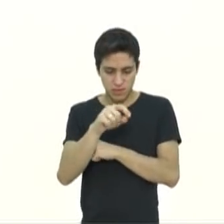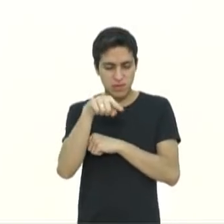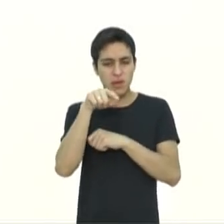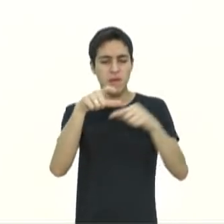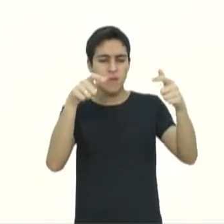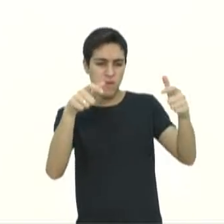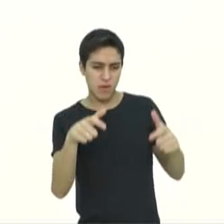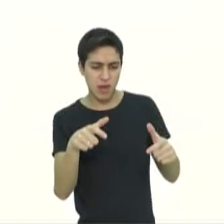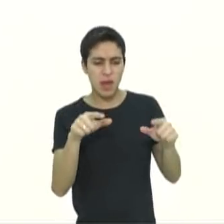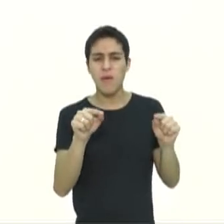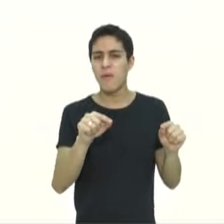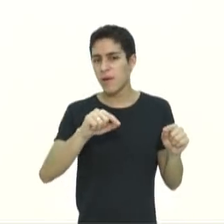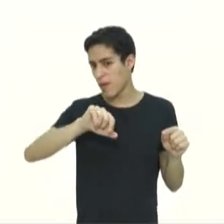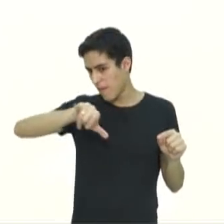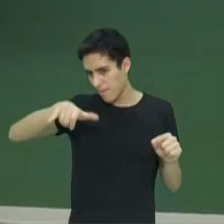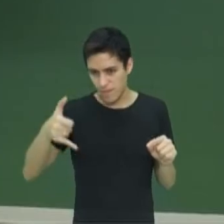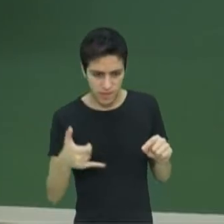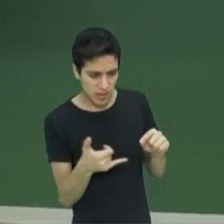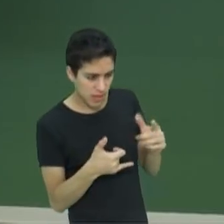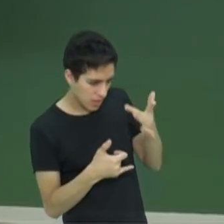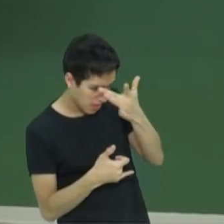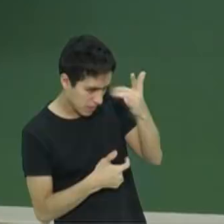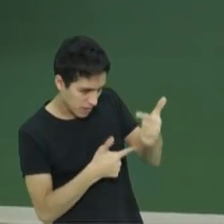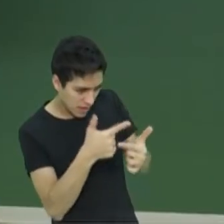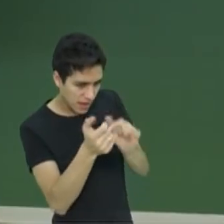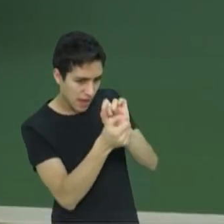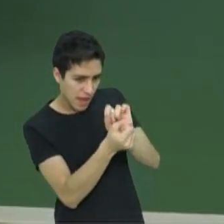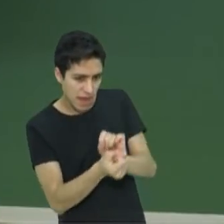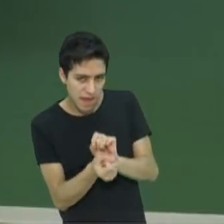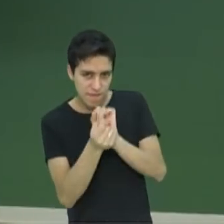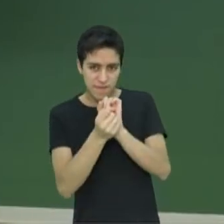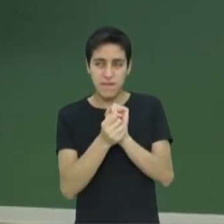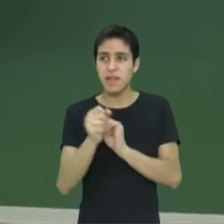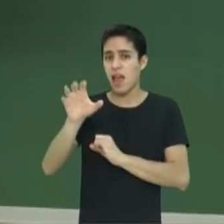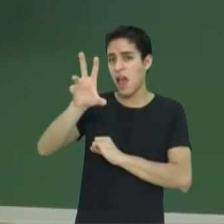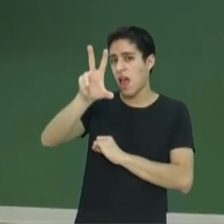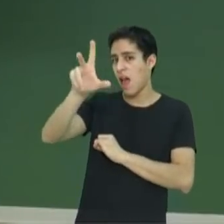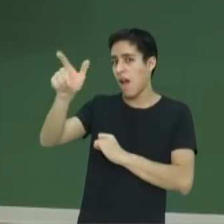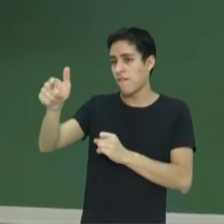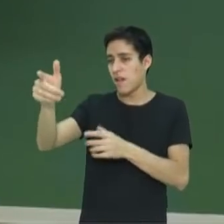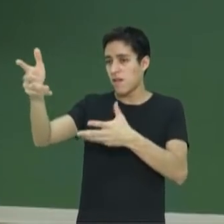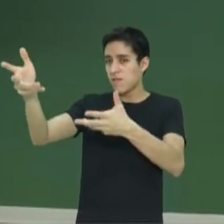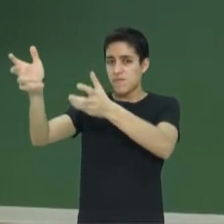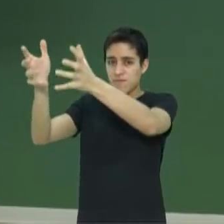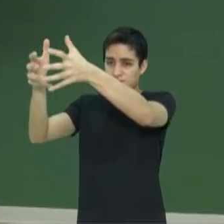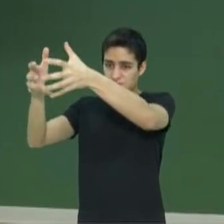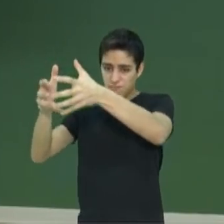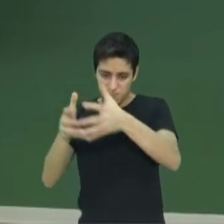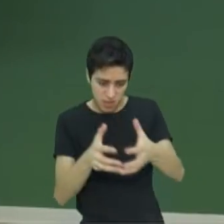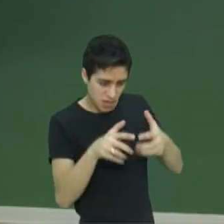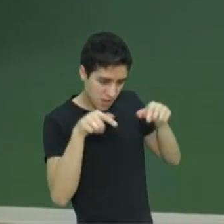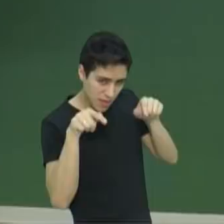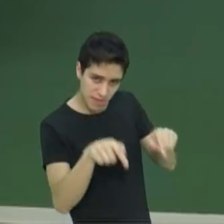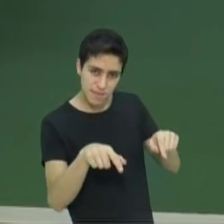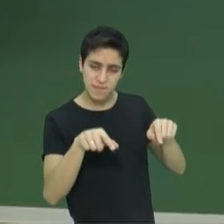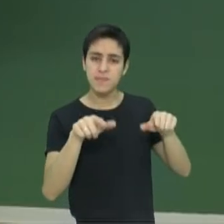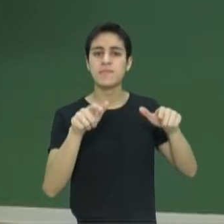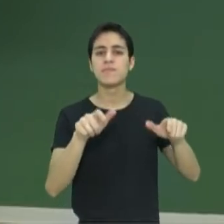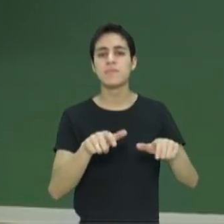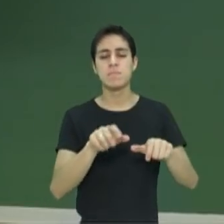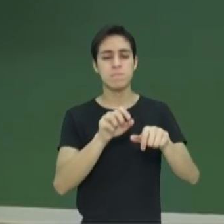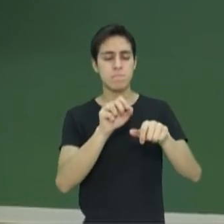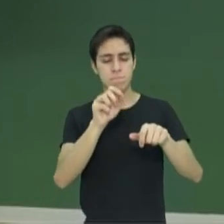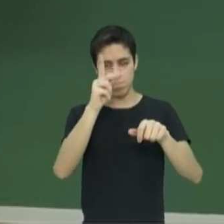de uso do trabalho escravo africano, importado da África, trazido para lá, para fazer grandes fazendas que